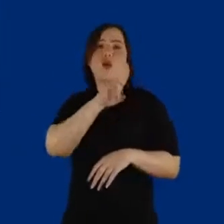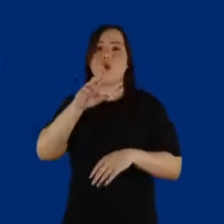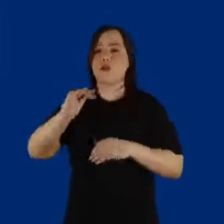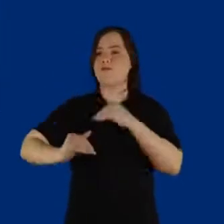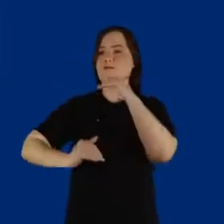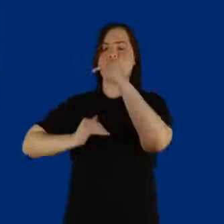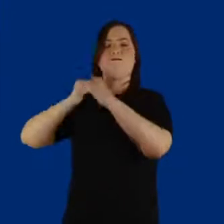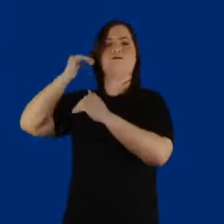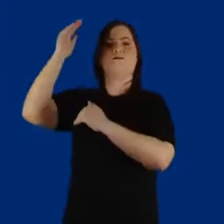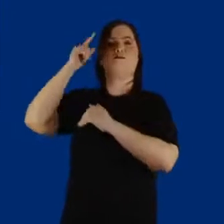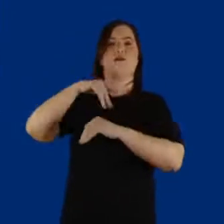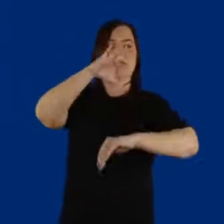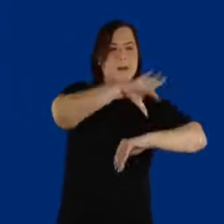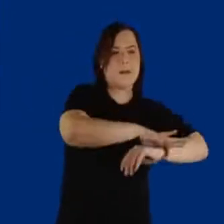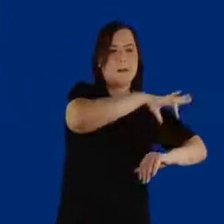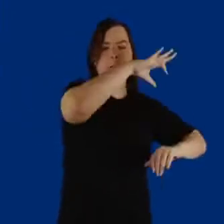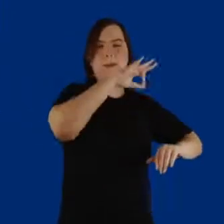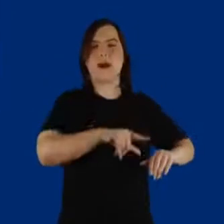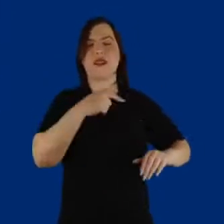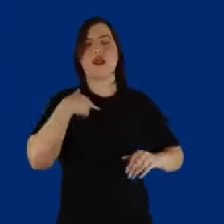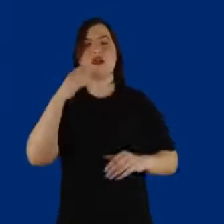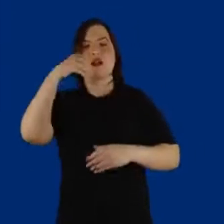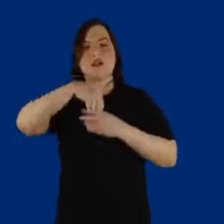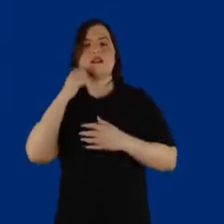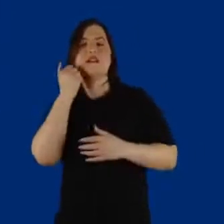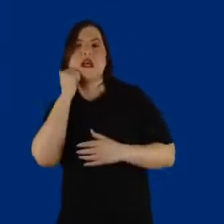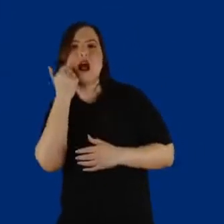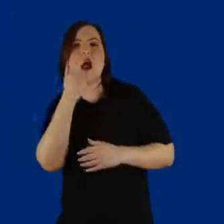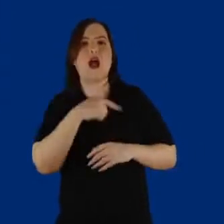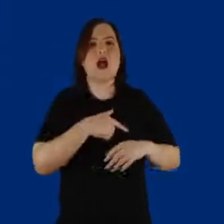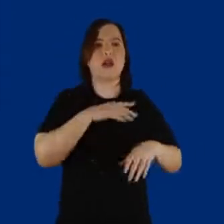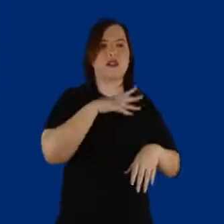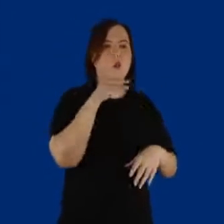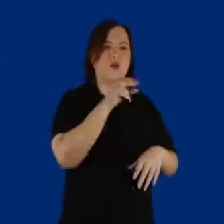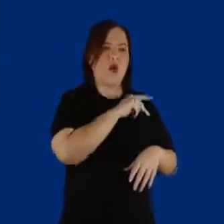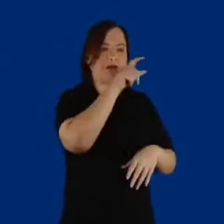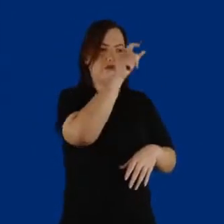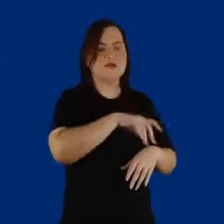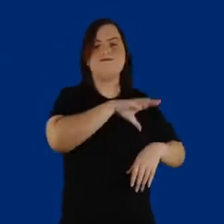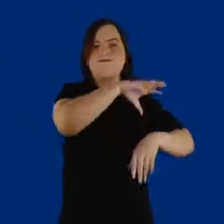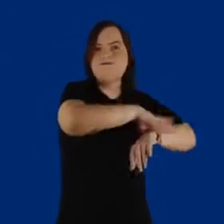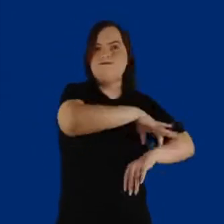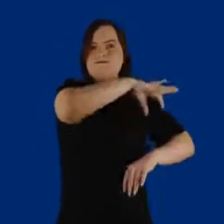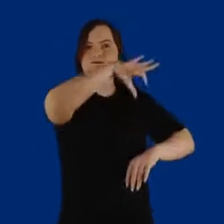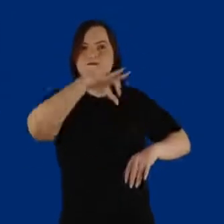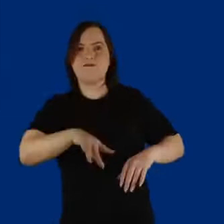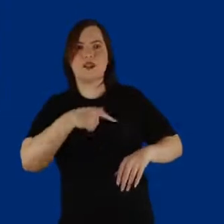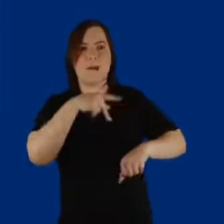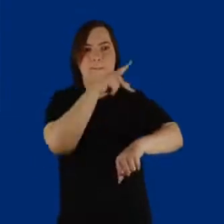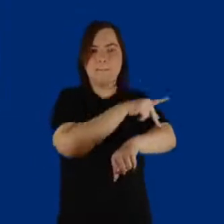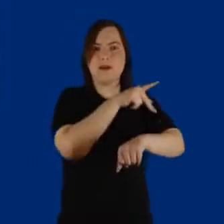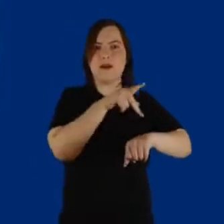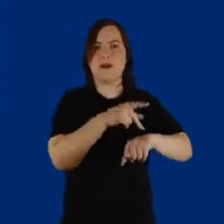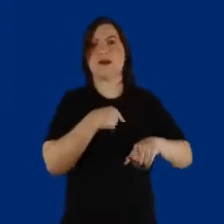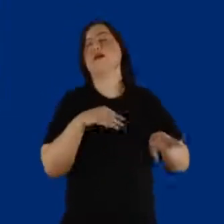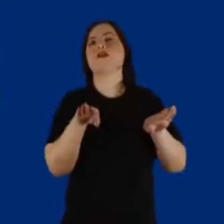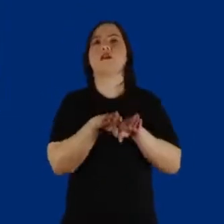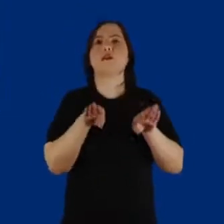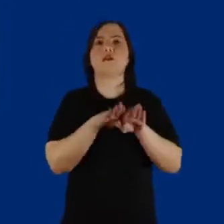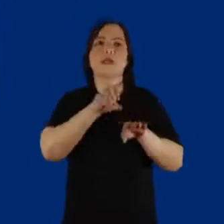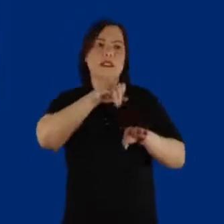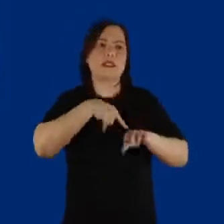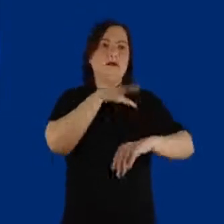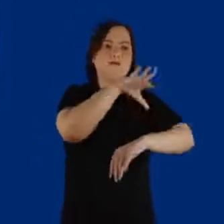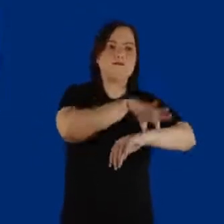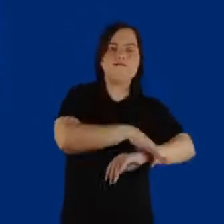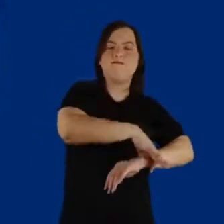grande descolonizador, né, da ciência, o grande descolonizador da pedagogia. Né, e ao descolonizar a